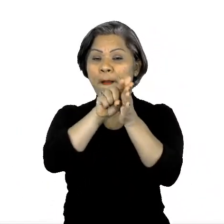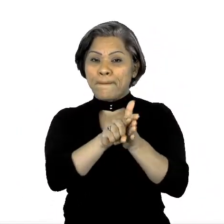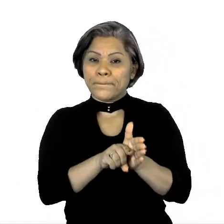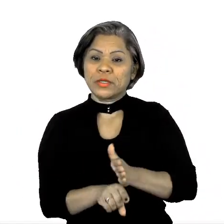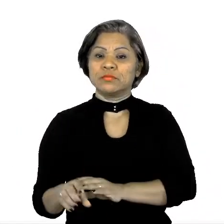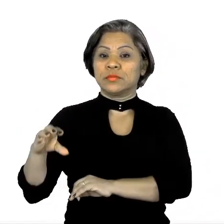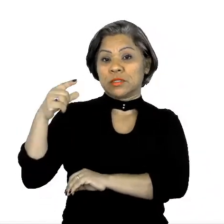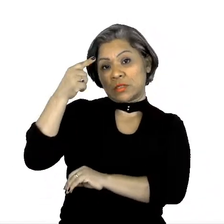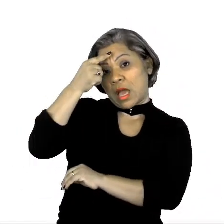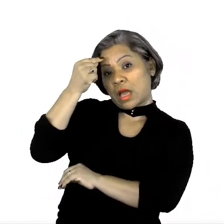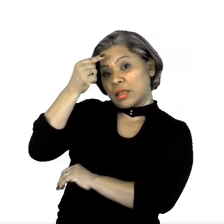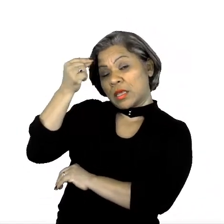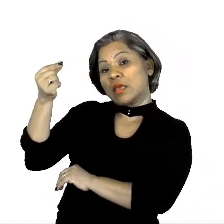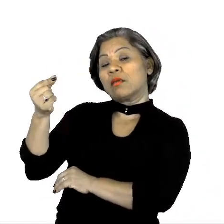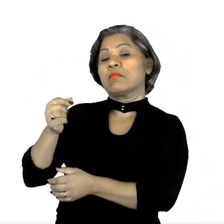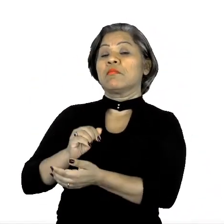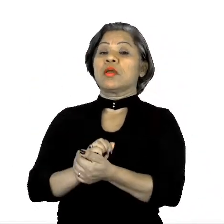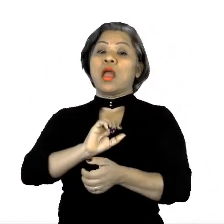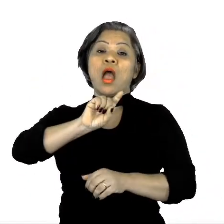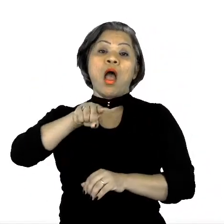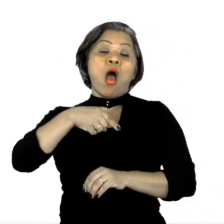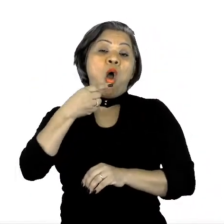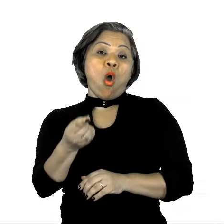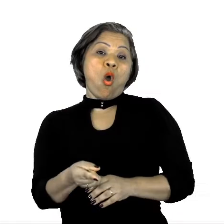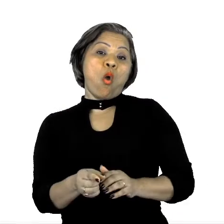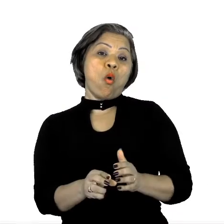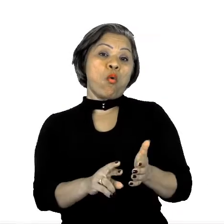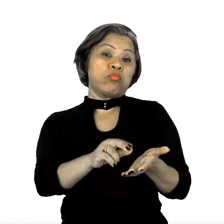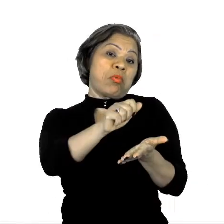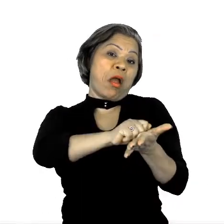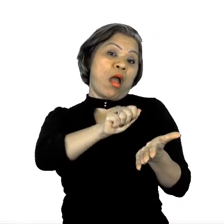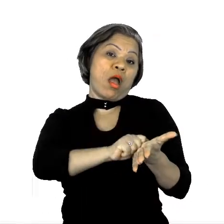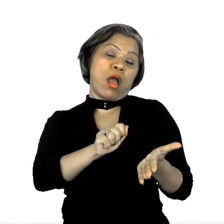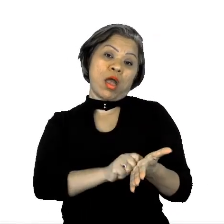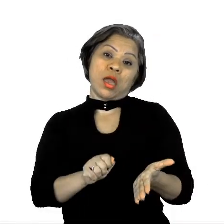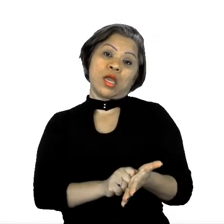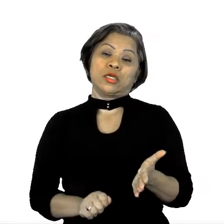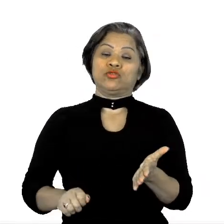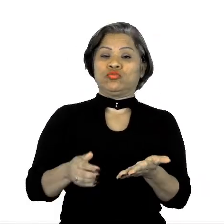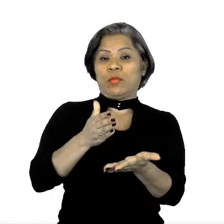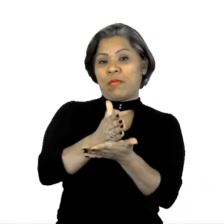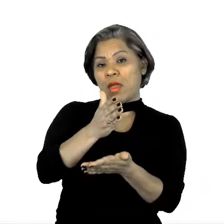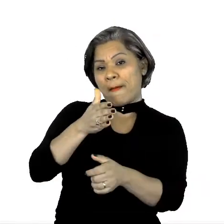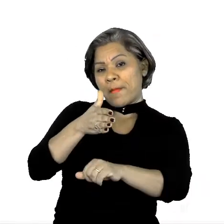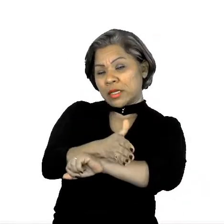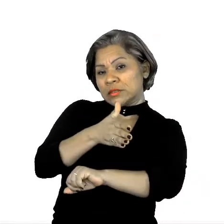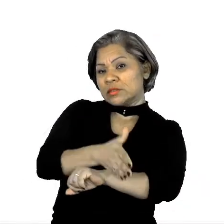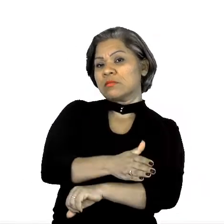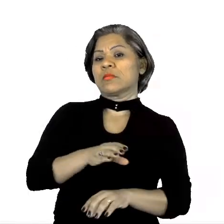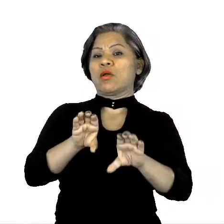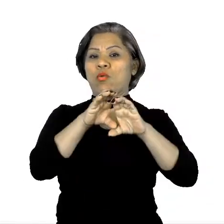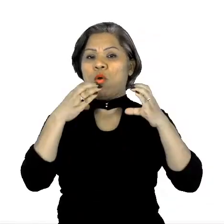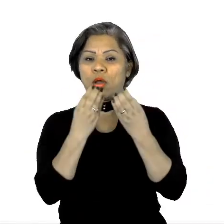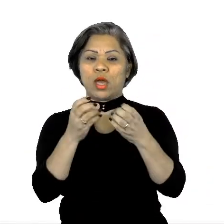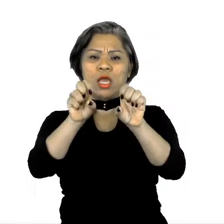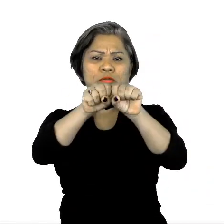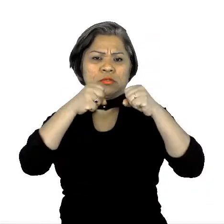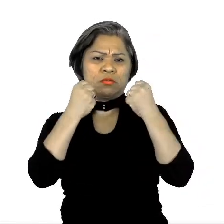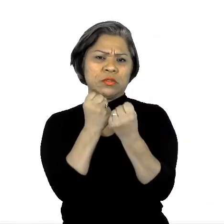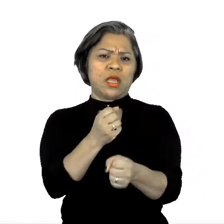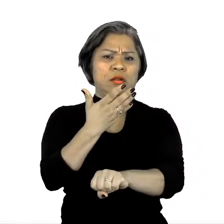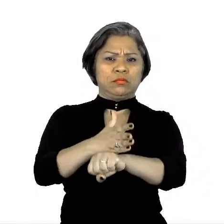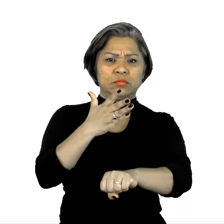ou até mesmo para registrar participações em congressos, seminários, práticas de leitura e de